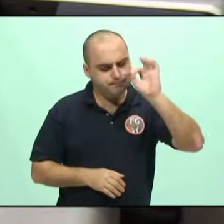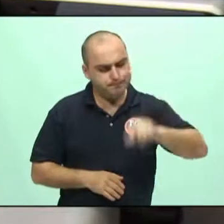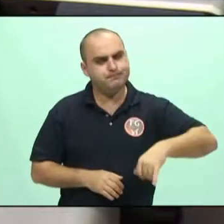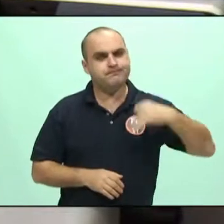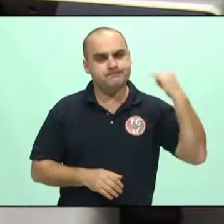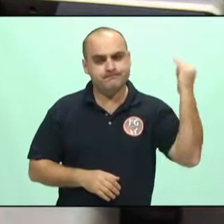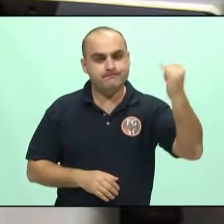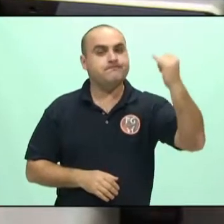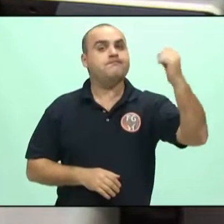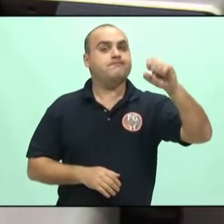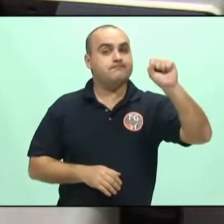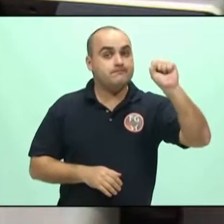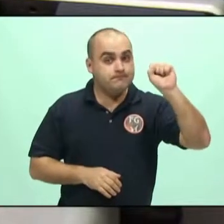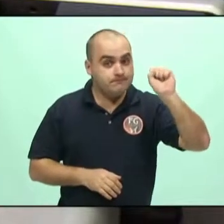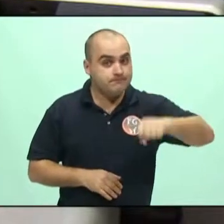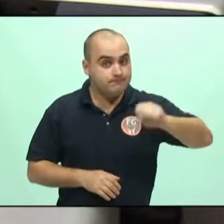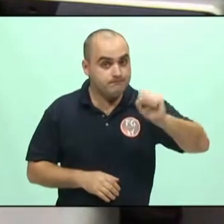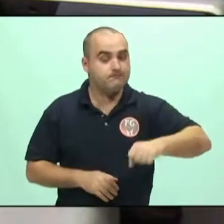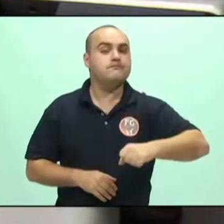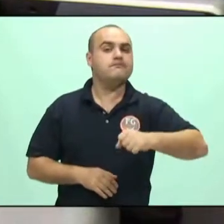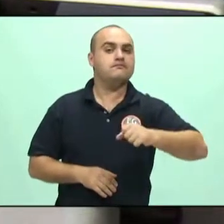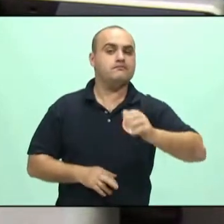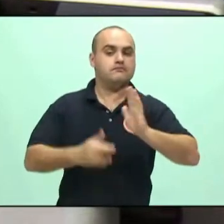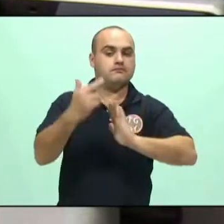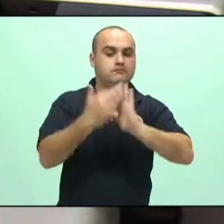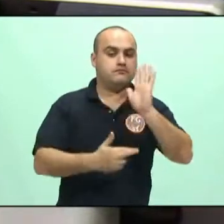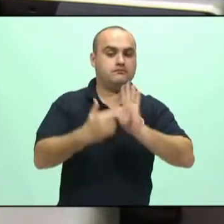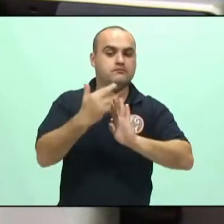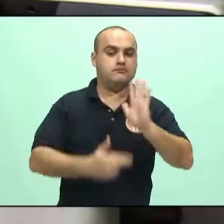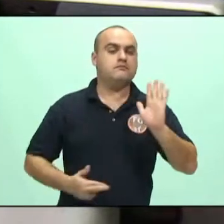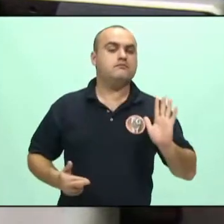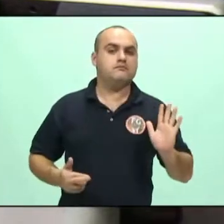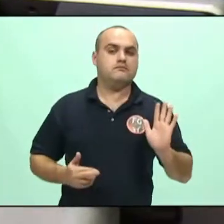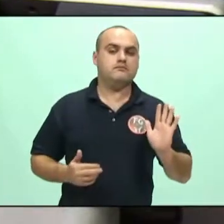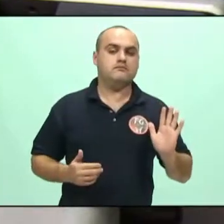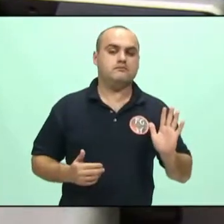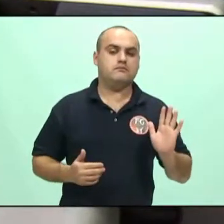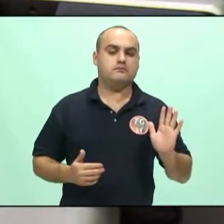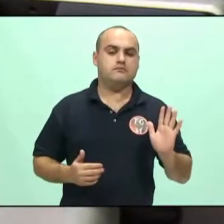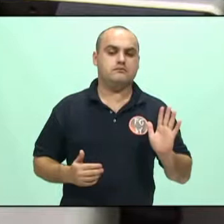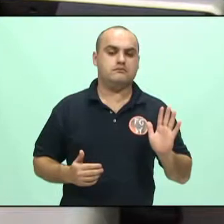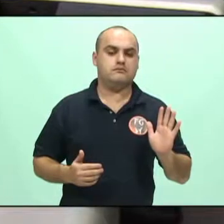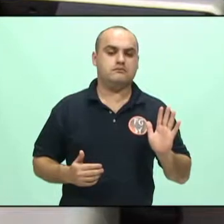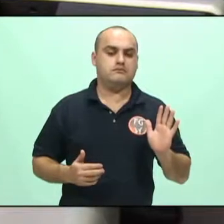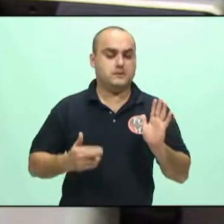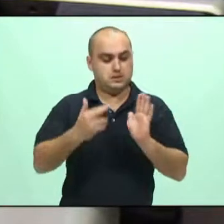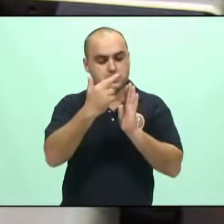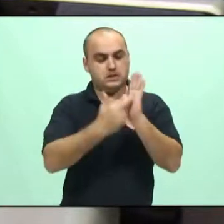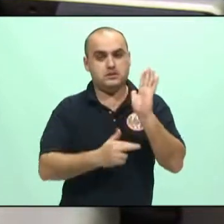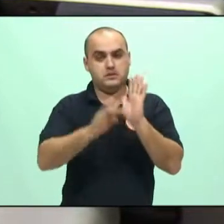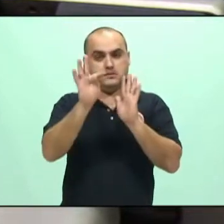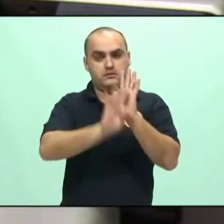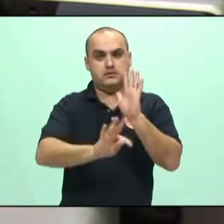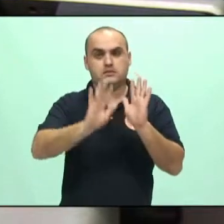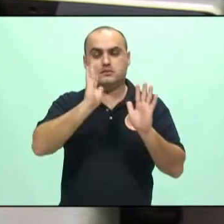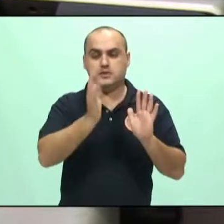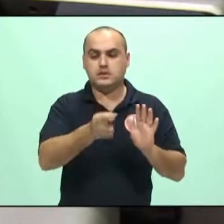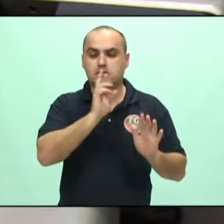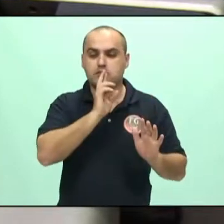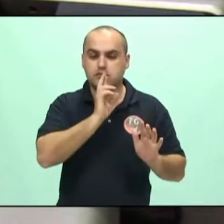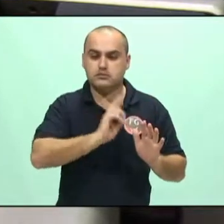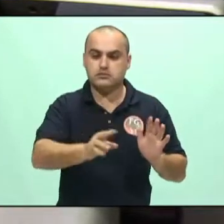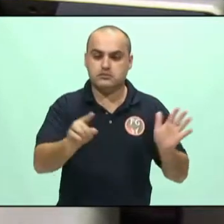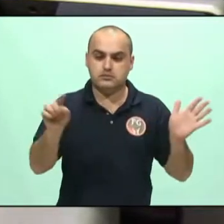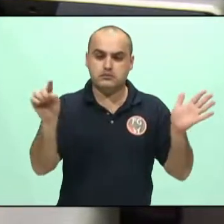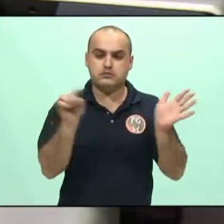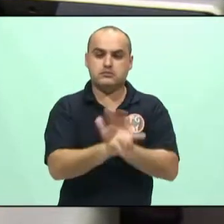extrema avalia a redação eu entendo que ela por si já se responde se